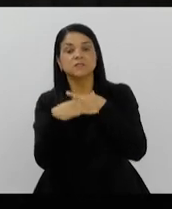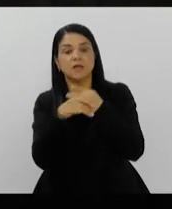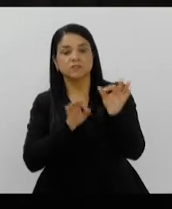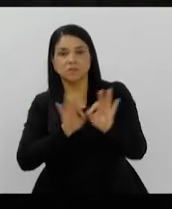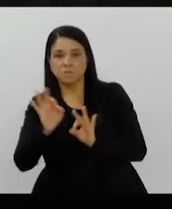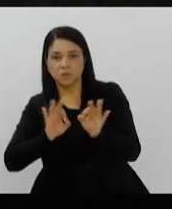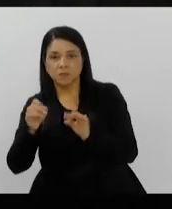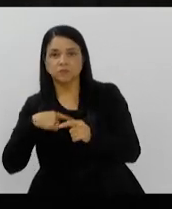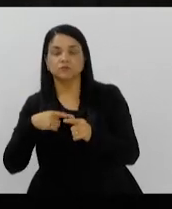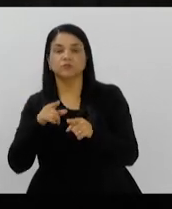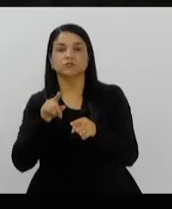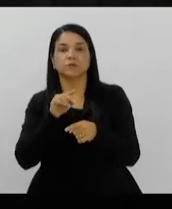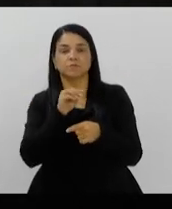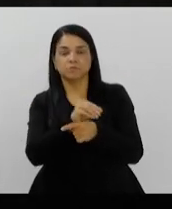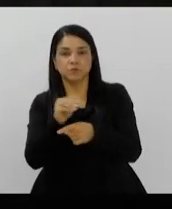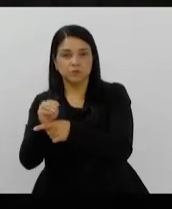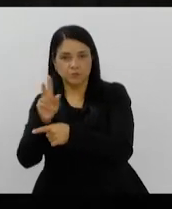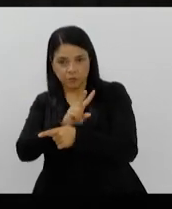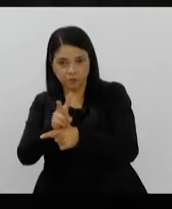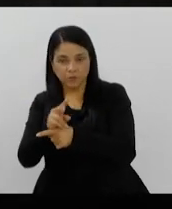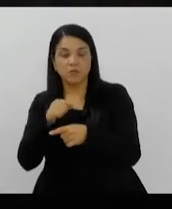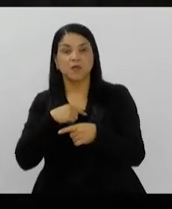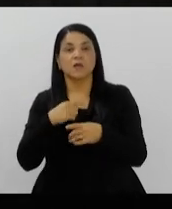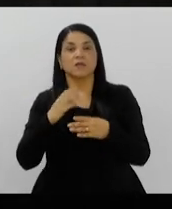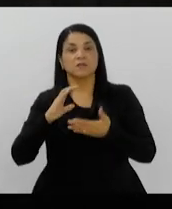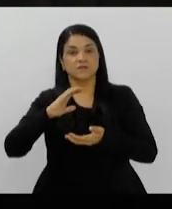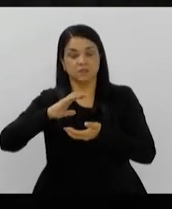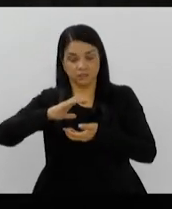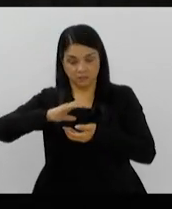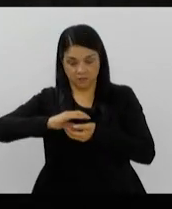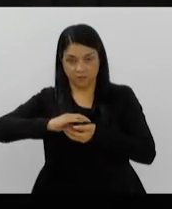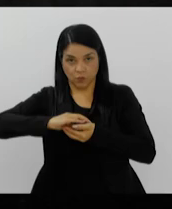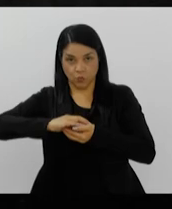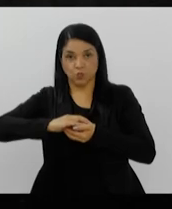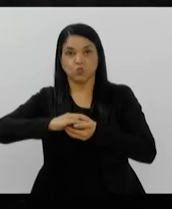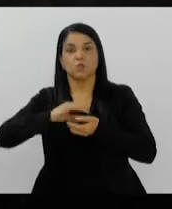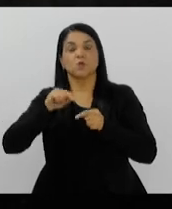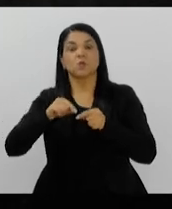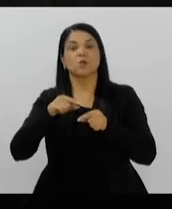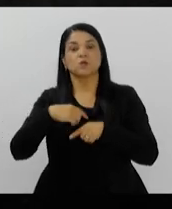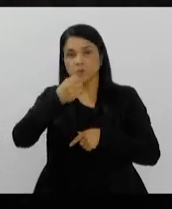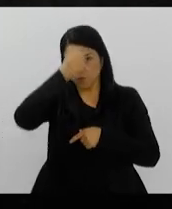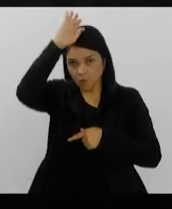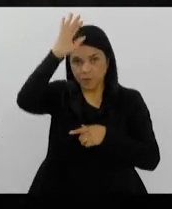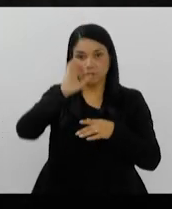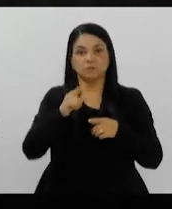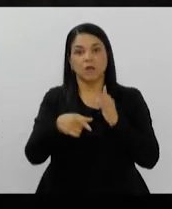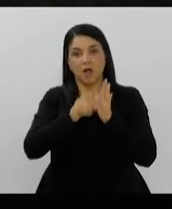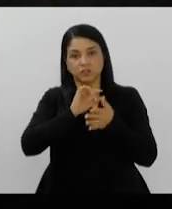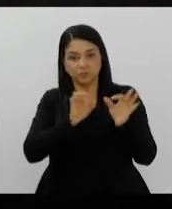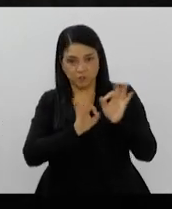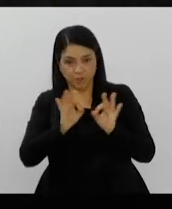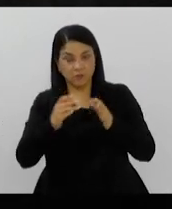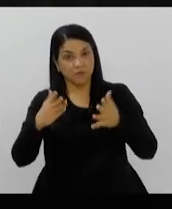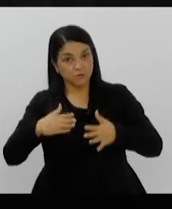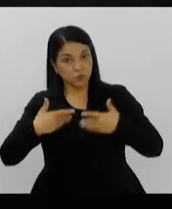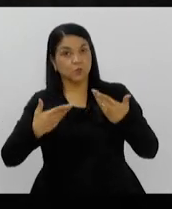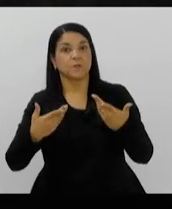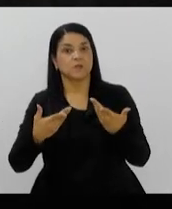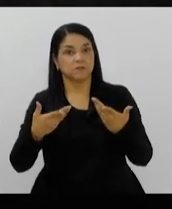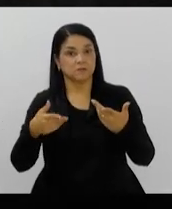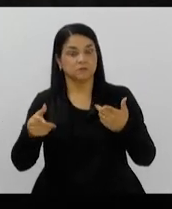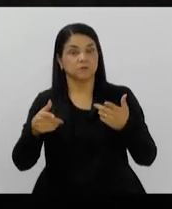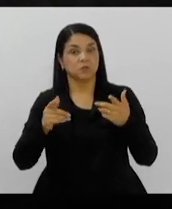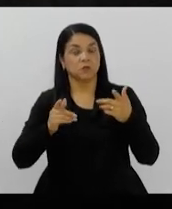são as defesas civis que estão estruturadas, se a Defesa Civil do Estado e o Corpo de Bombeiros estão preparados, porque a gente teve uma surpresa absurda de